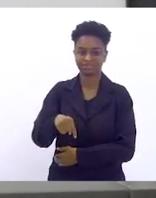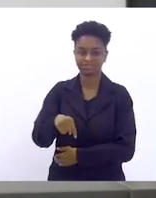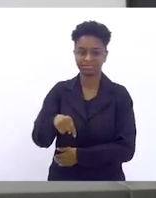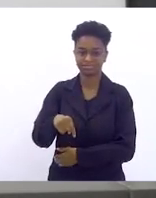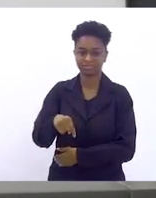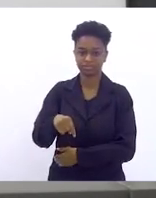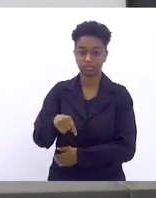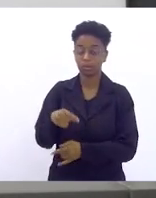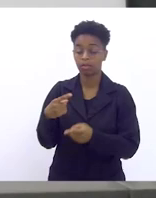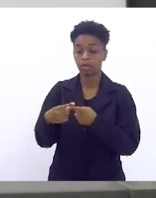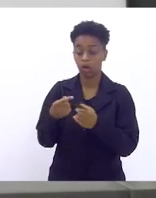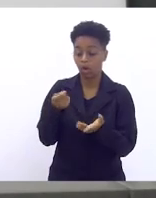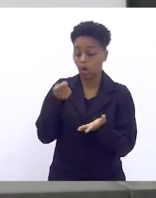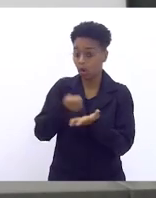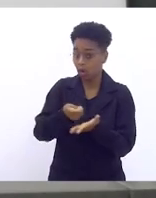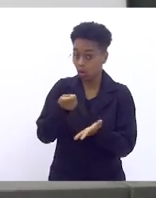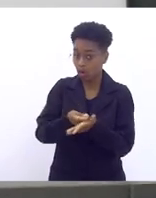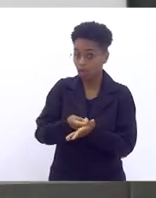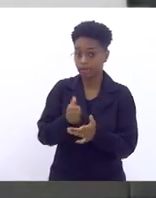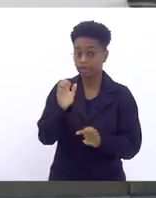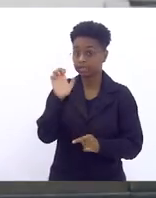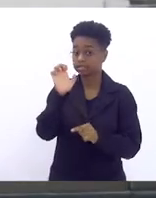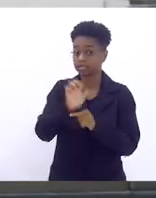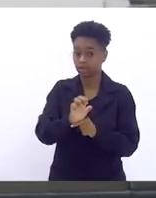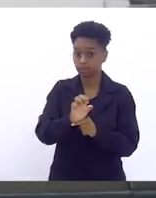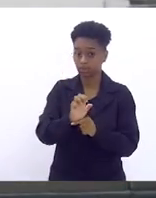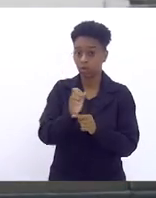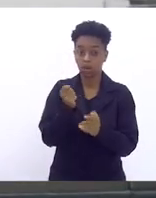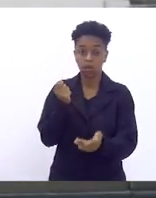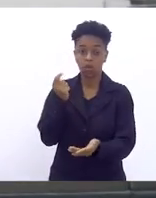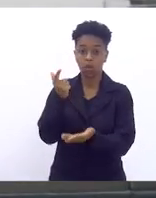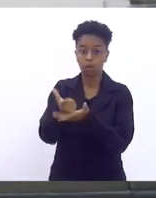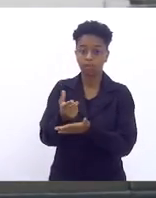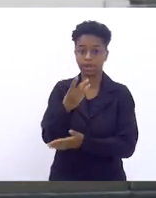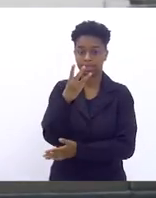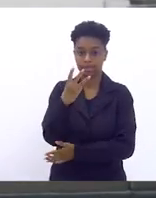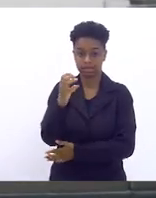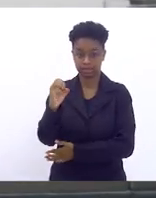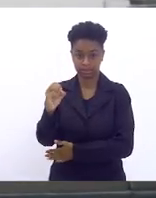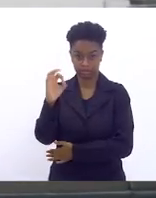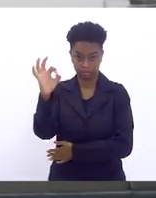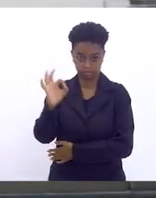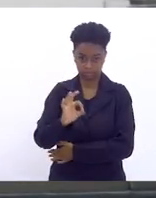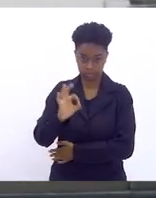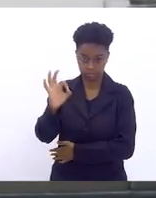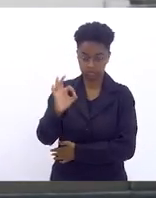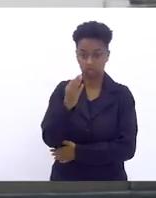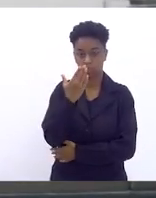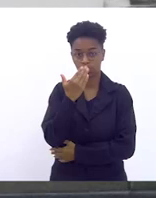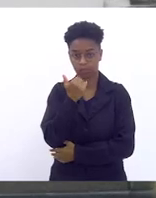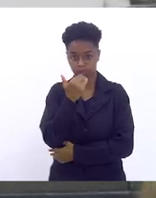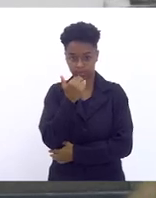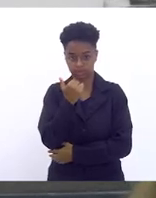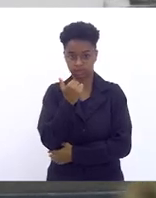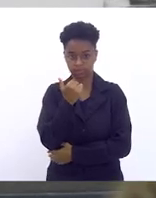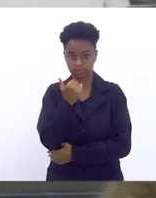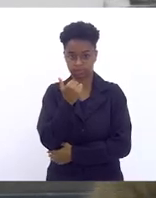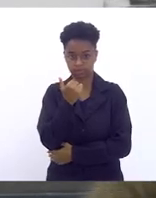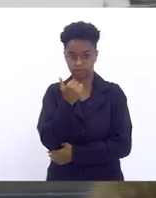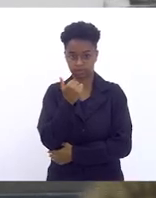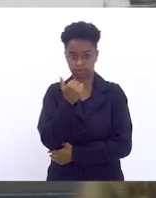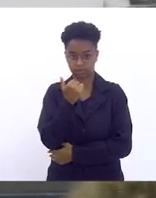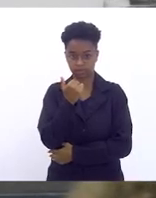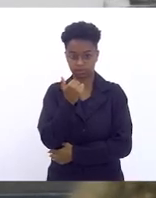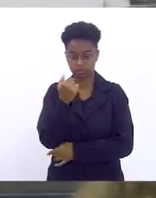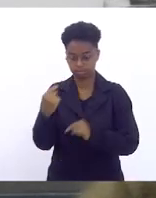que obriga o estado a comprar 30% dos seus alimentos a